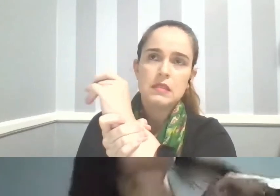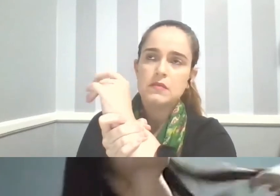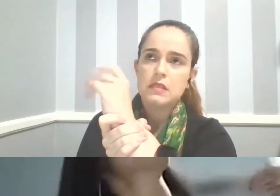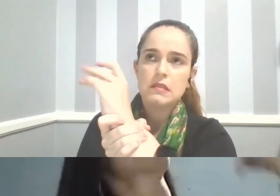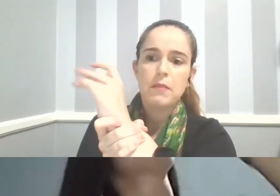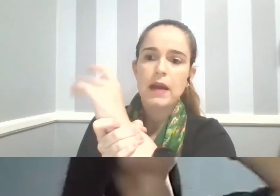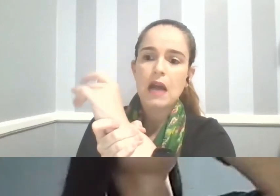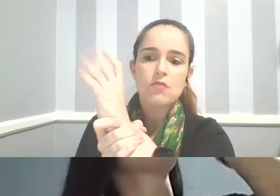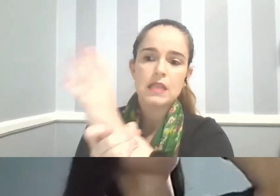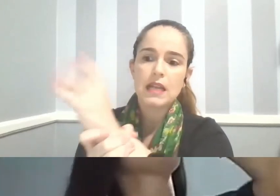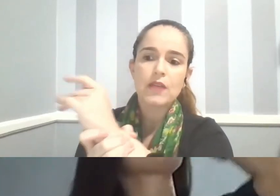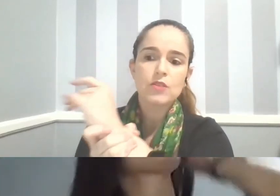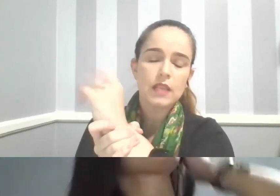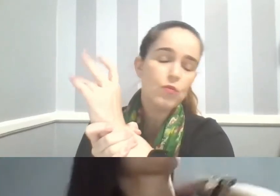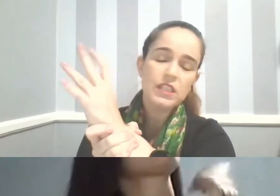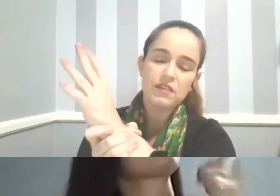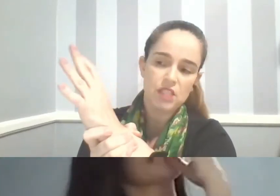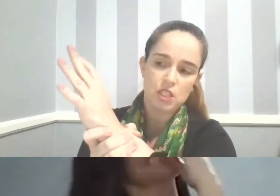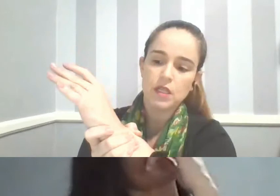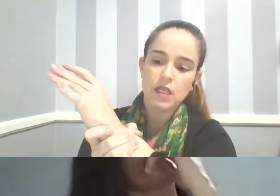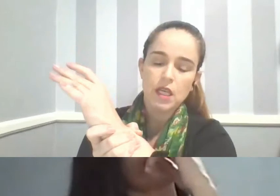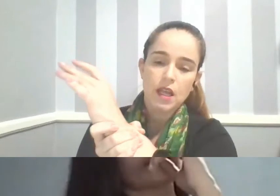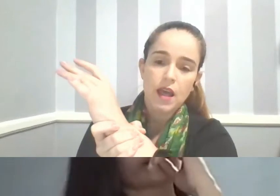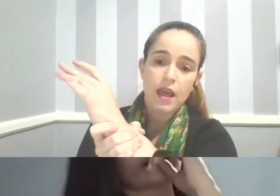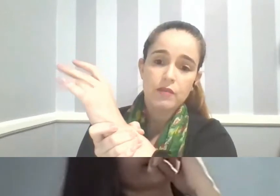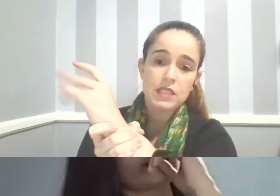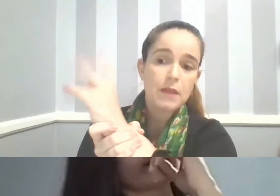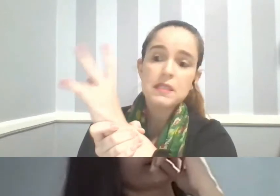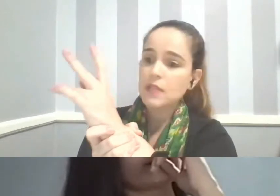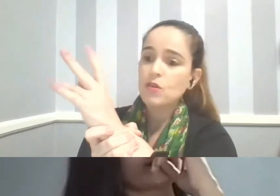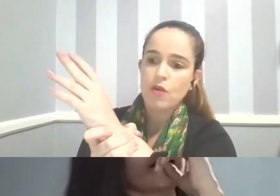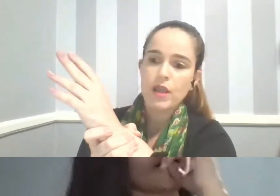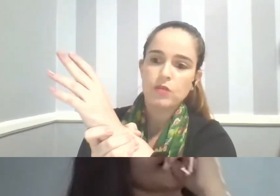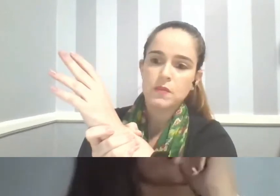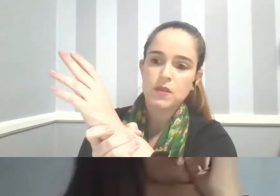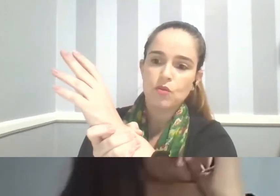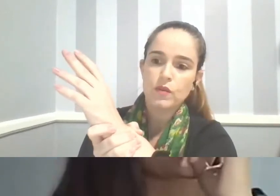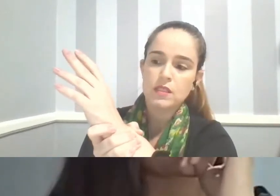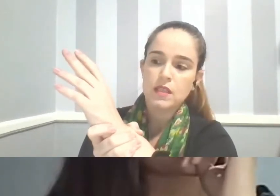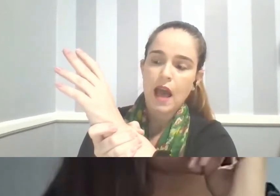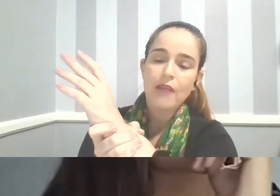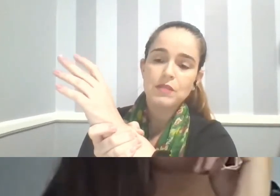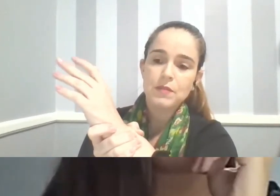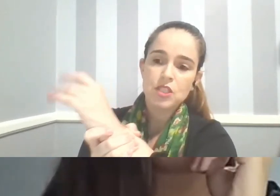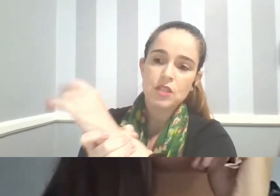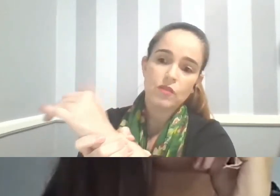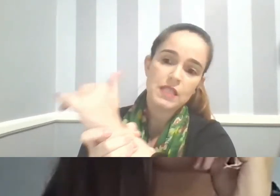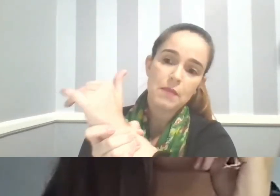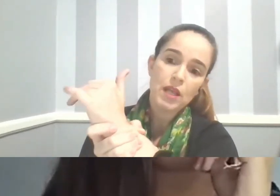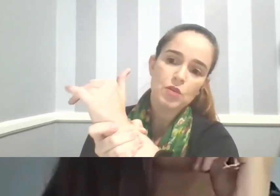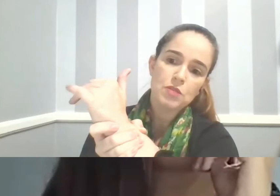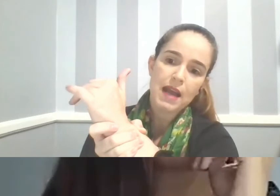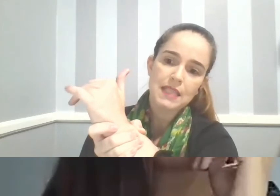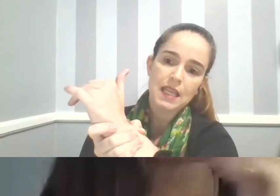se você se deparar com um cenário onde tem muita vítima, você vai precisar socorrer outras pessoas. Aí você imagina